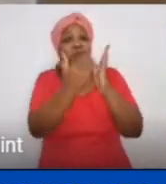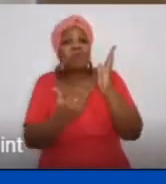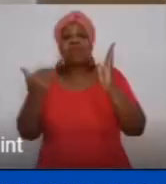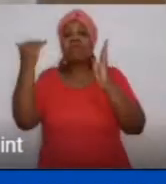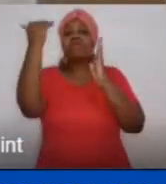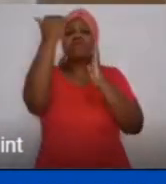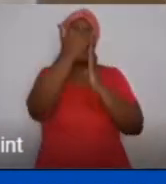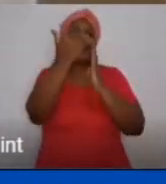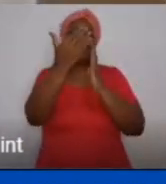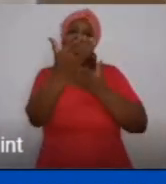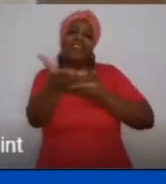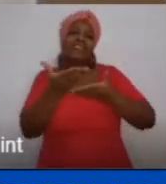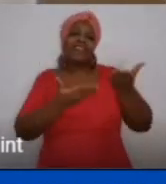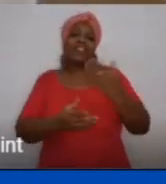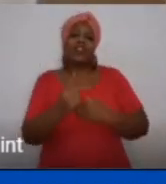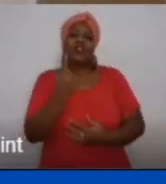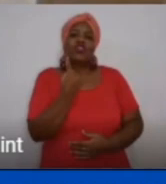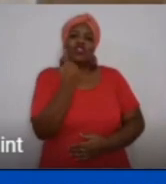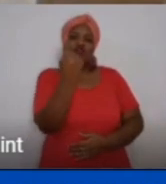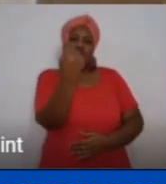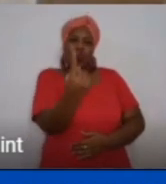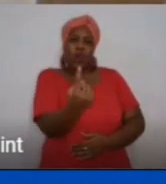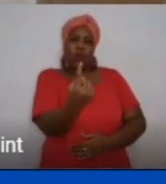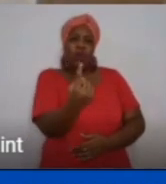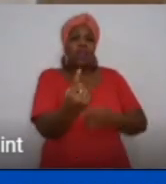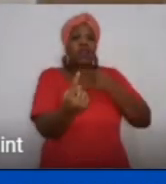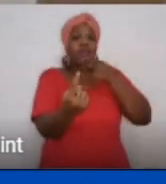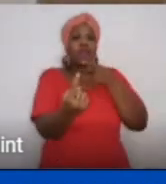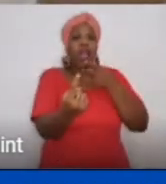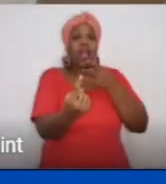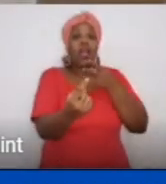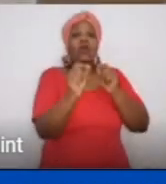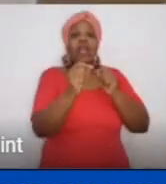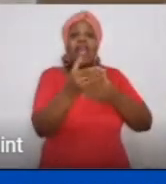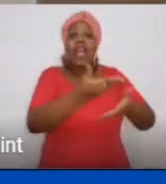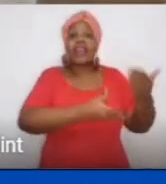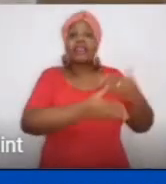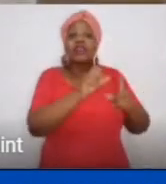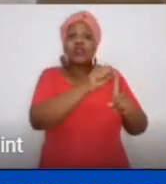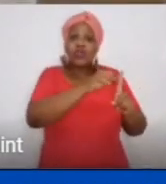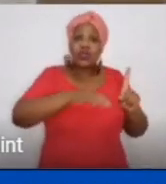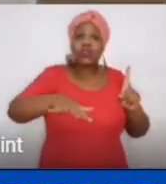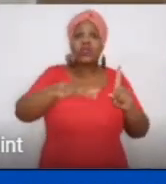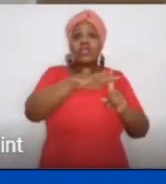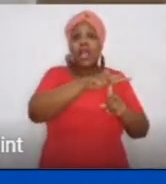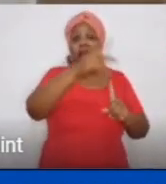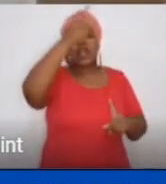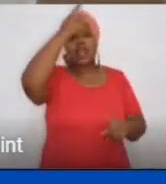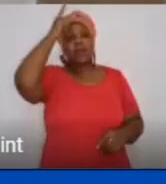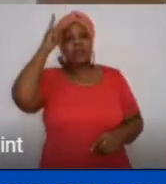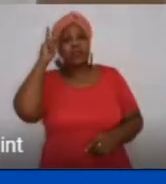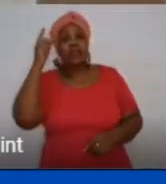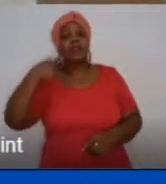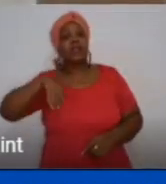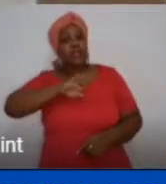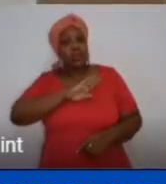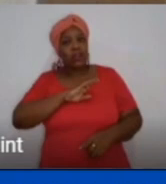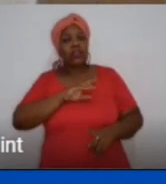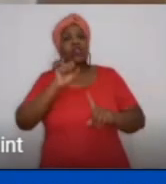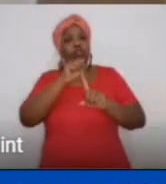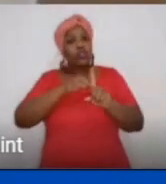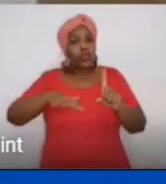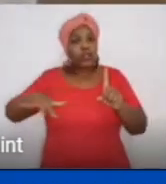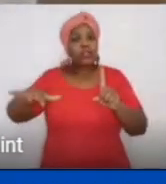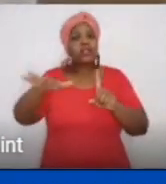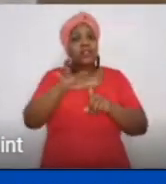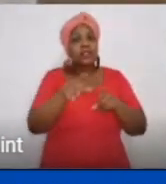relação individualizante e que consideram as relações sociais nas quais as pessoas e a nossa sociedade